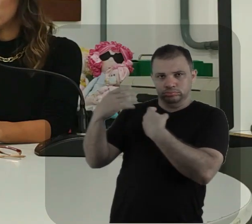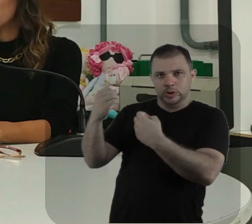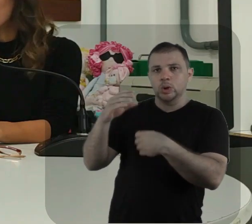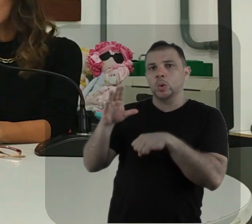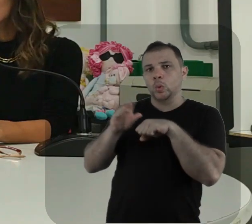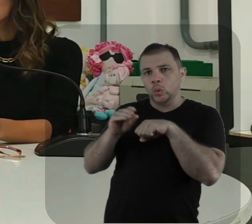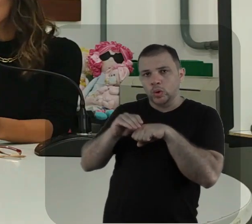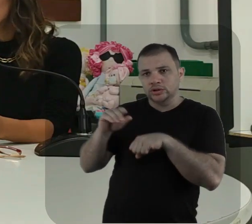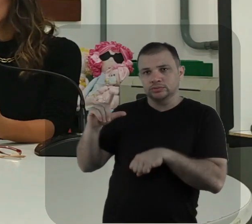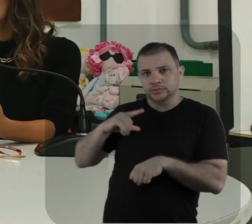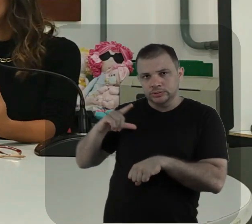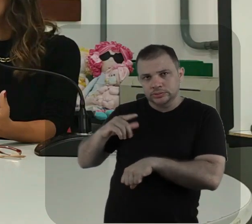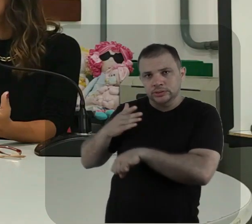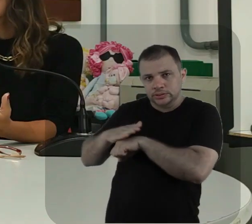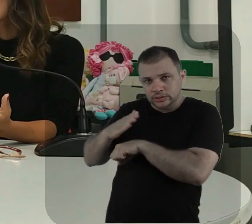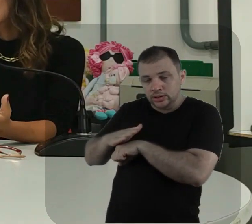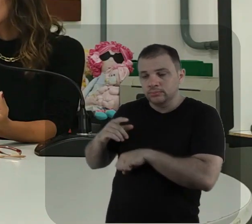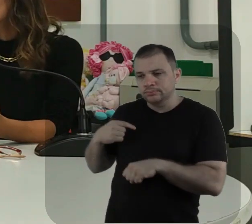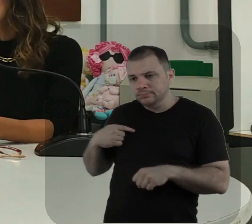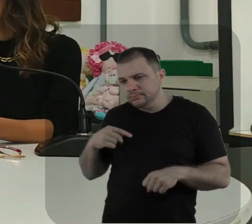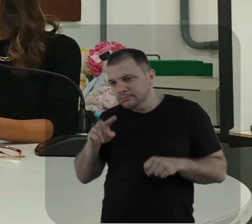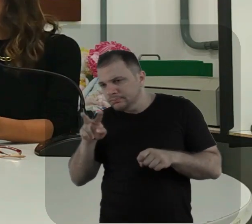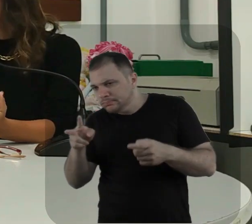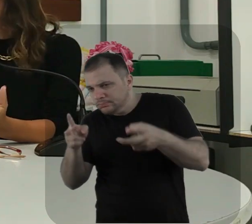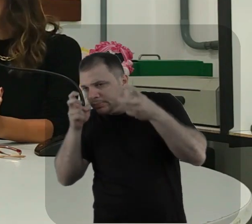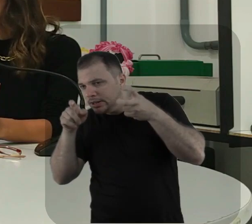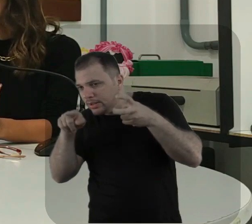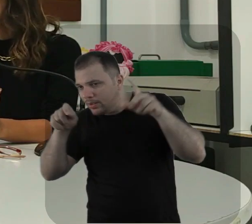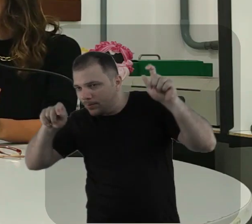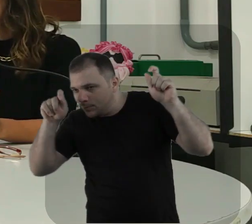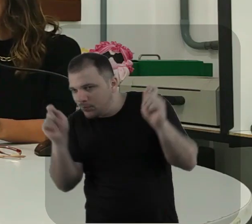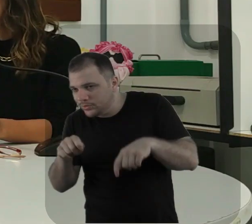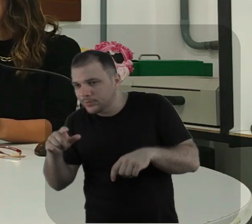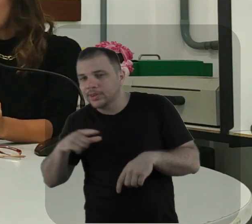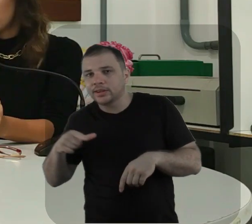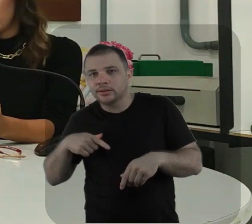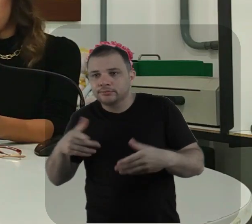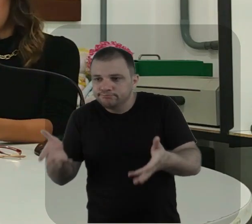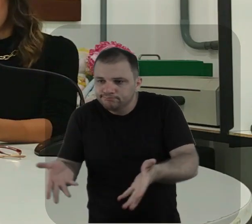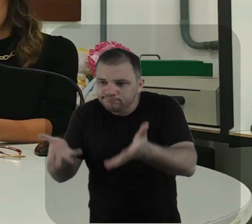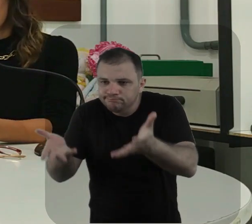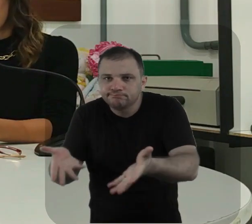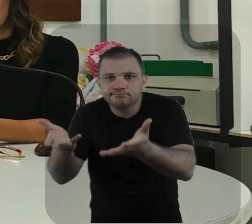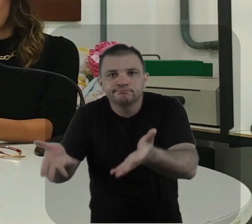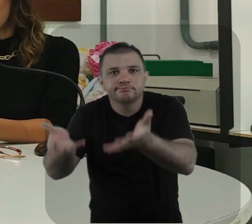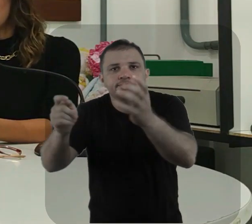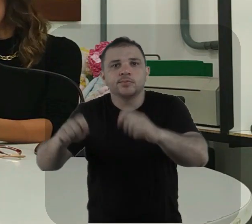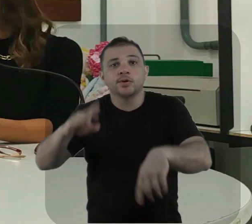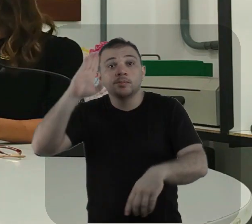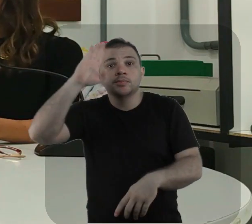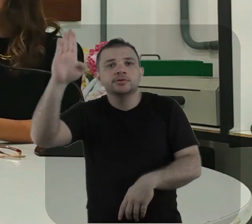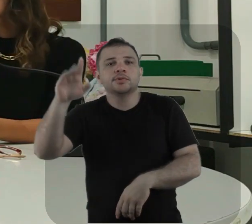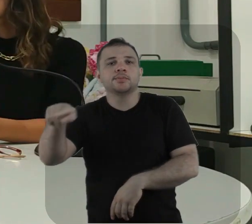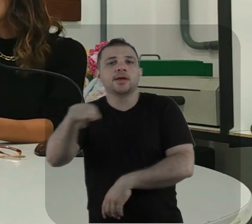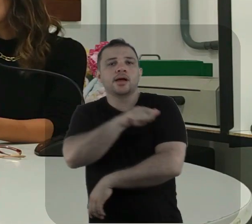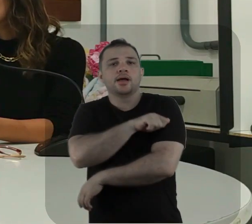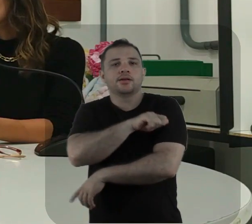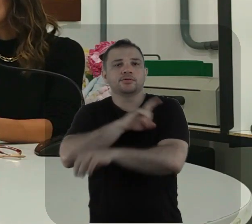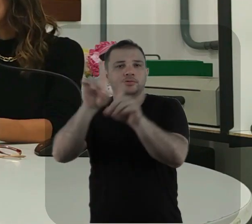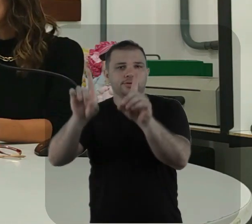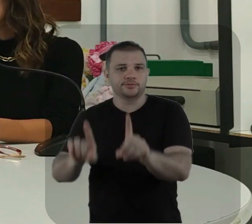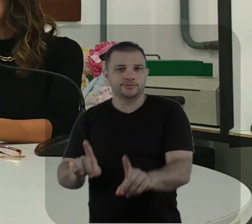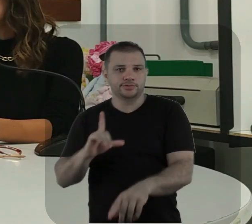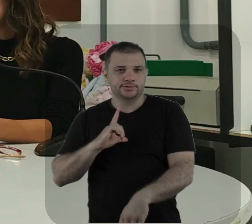consiga enxergar e dar material para que aquele aluno se desenvolva. sim, Independente de se tratar de um aluno com deficiência ou